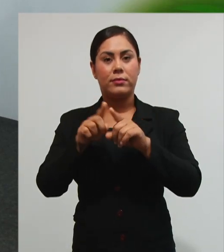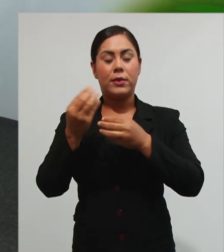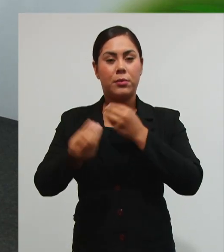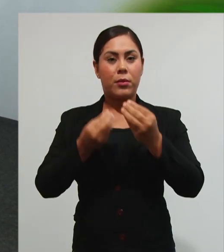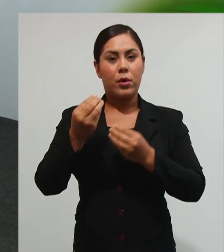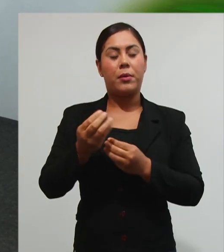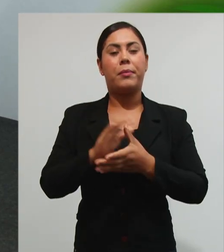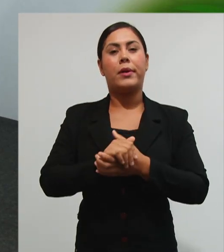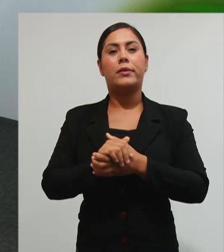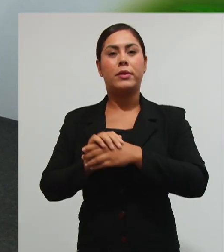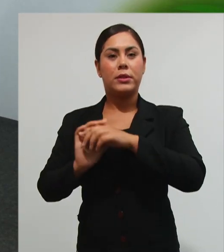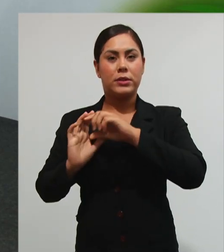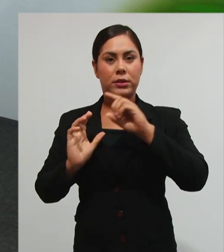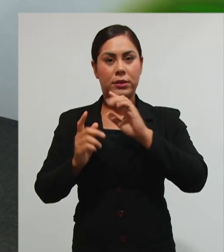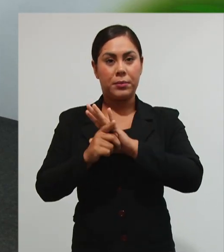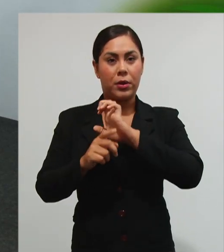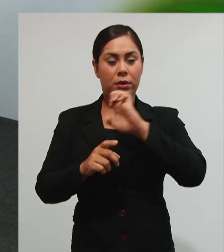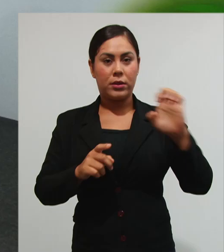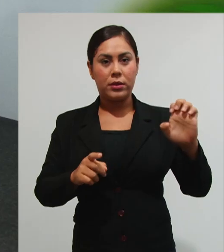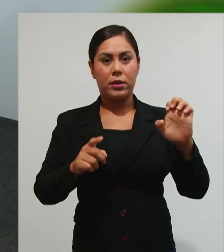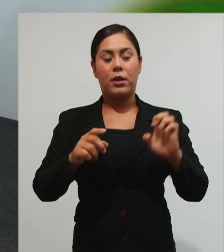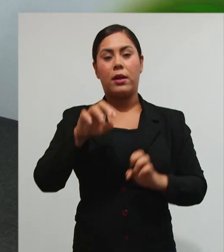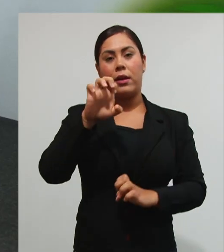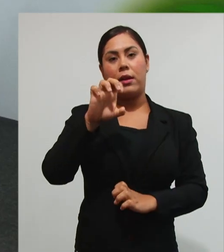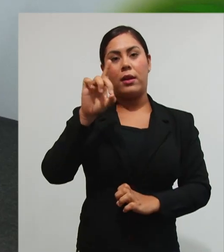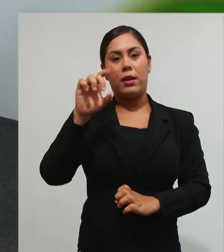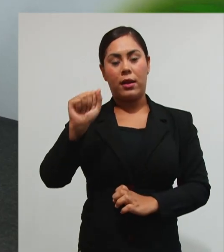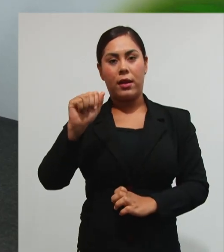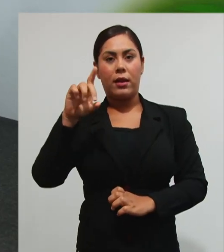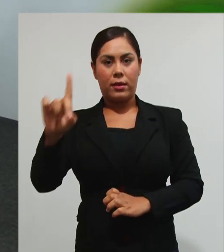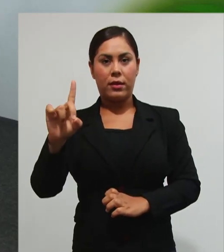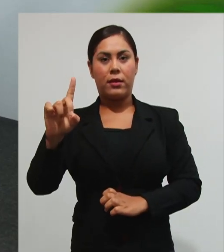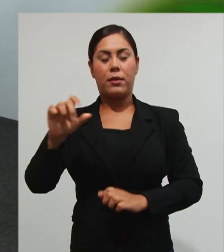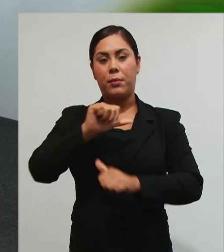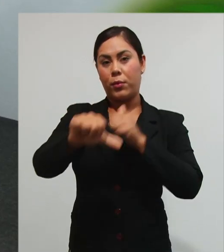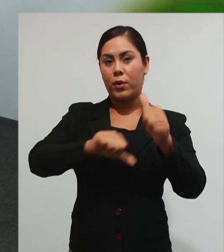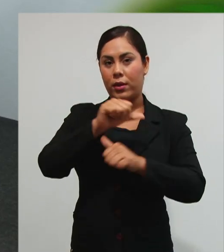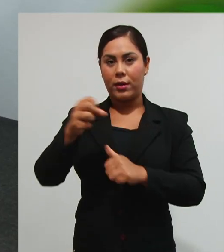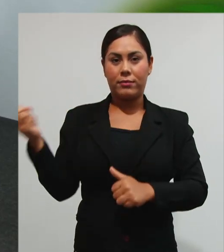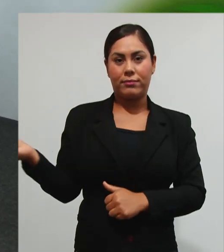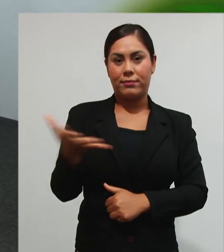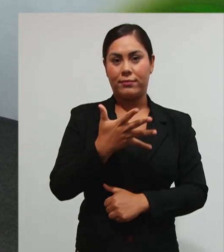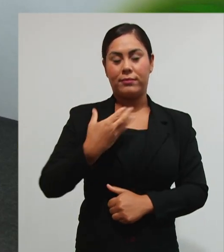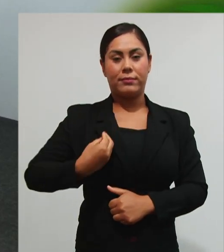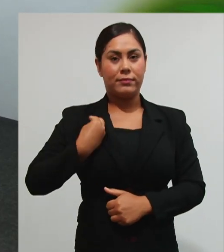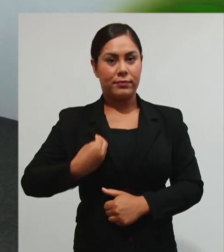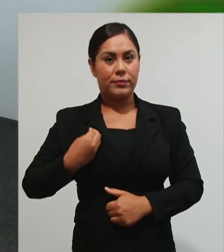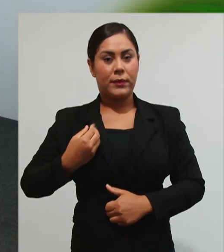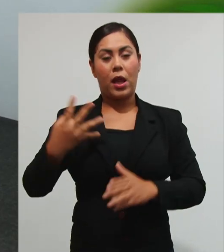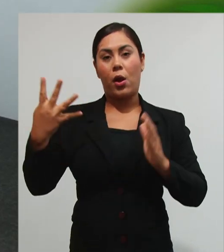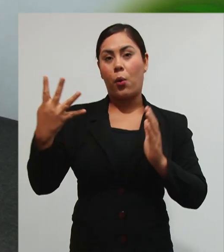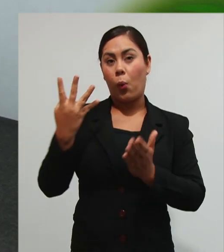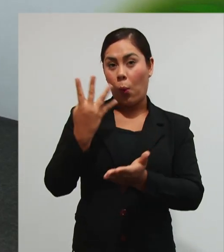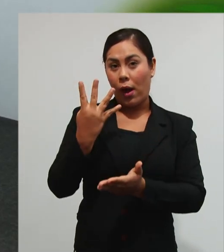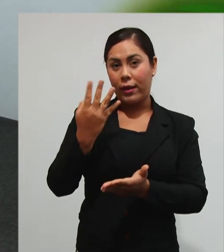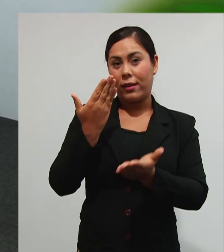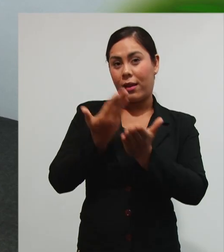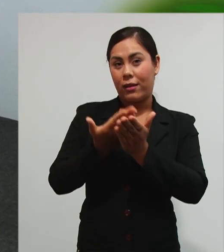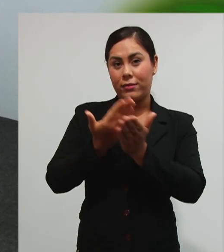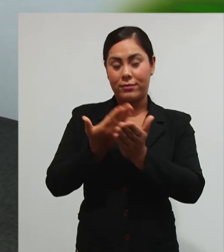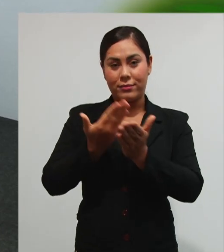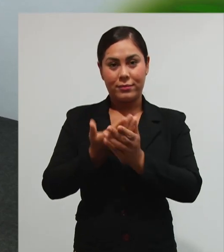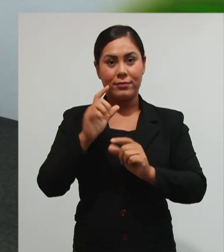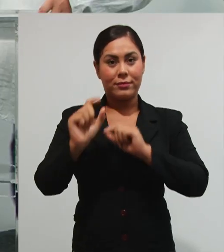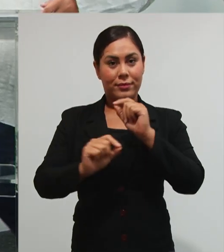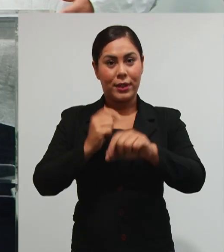esquerda, escrita em letras verdes EAD, mudando realidades. Nós vamos para a nossa quarta aula, dessa